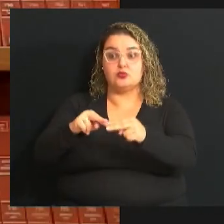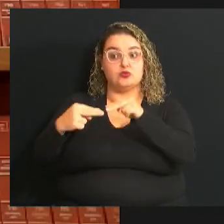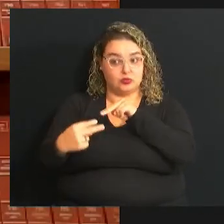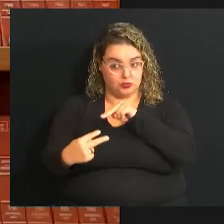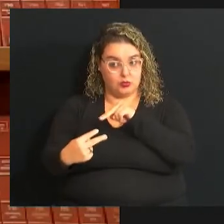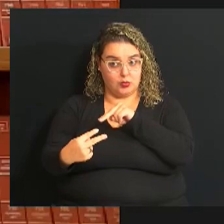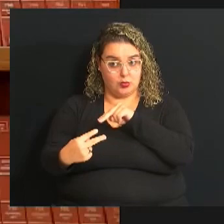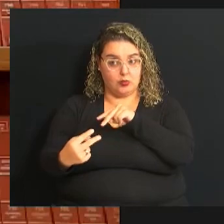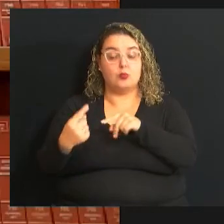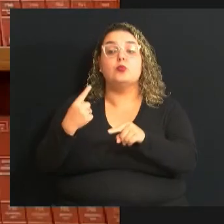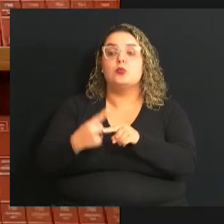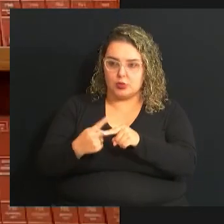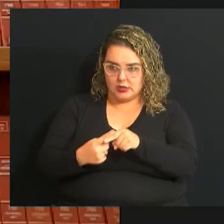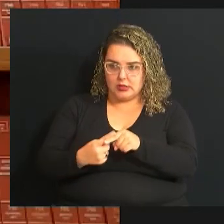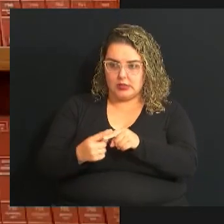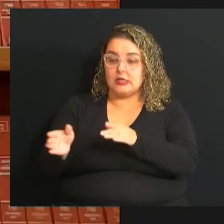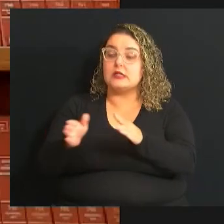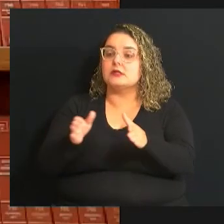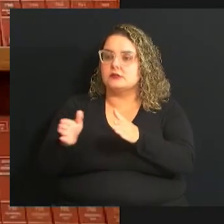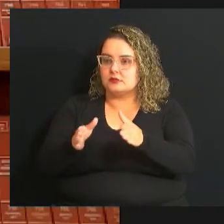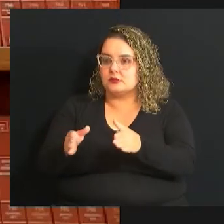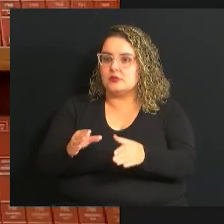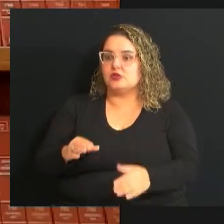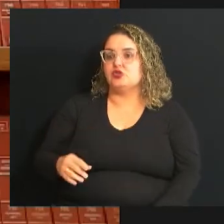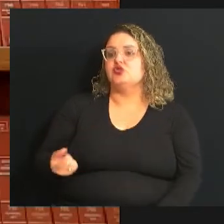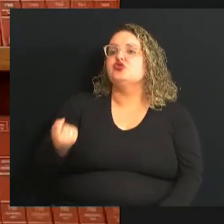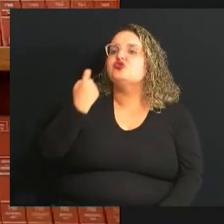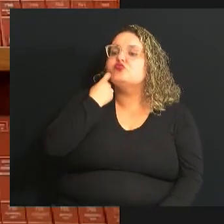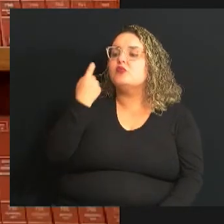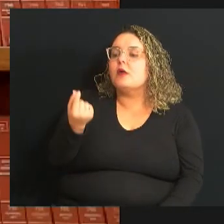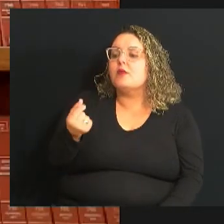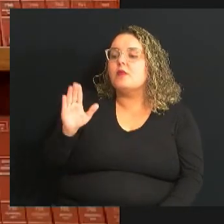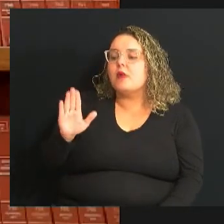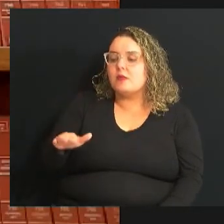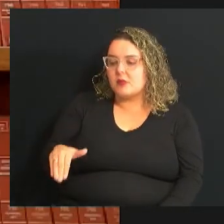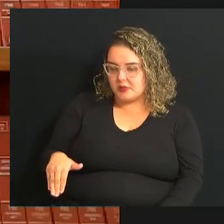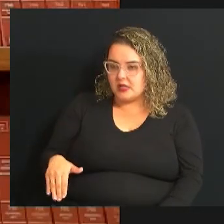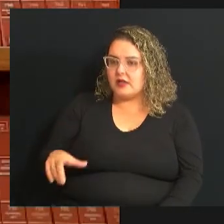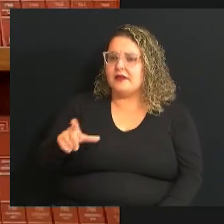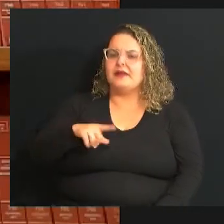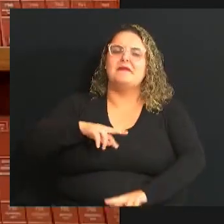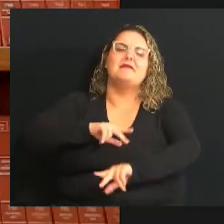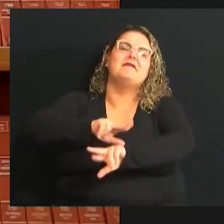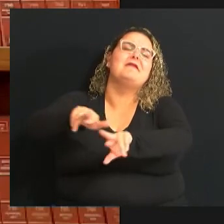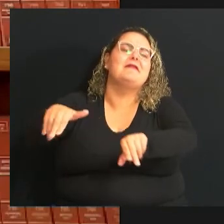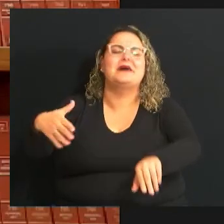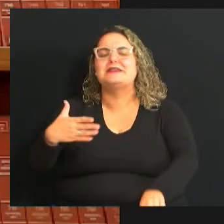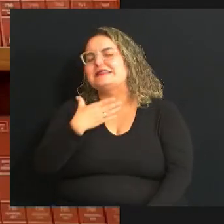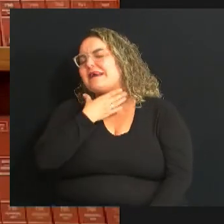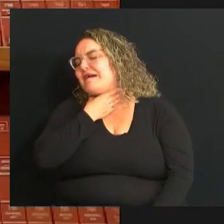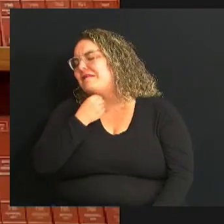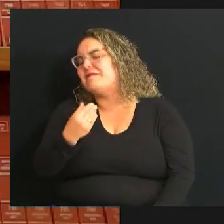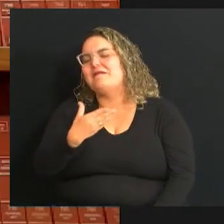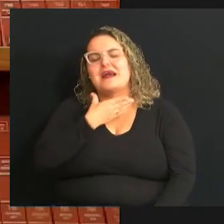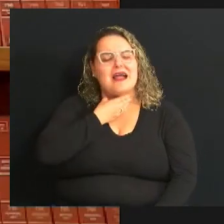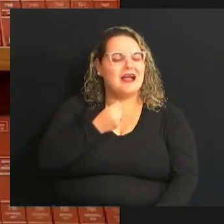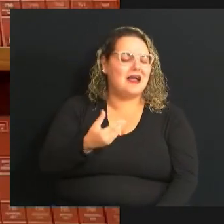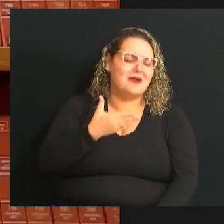na verdade, afrontando o Código de Defesa do Consumidor, no sentido de que você fecha a compra,